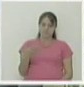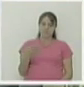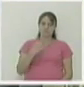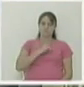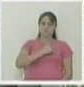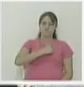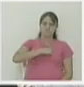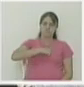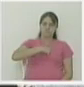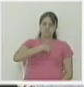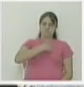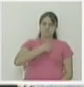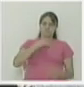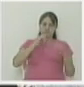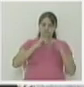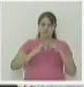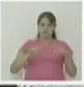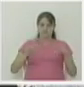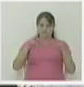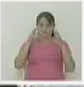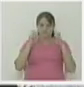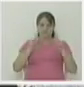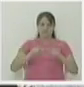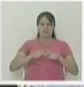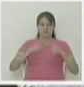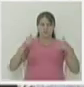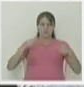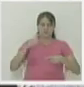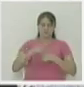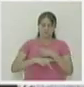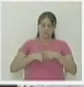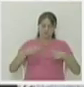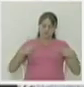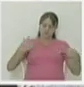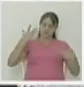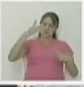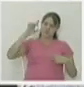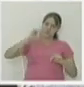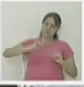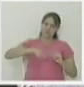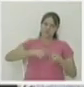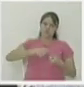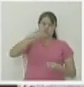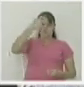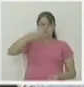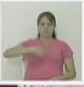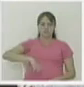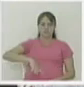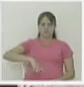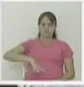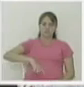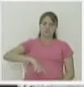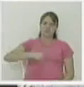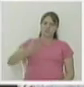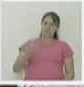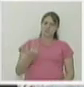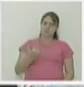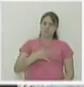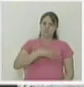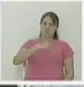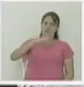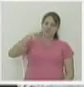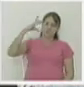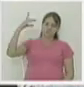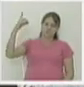dizendo: vede que grande presente o amor do Pai nos deu, sermos chamados filhos de